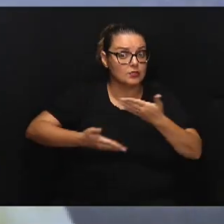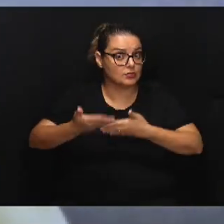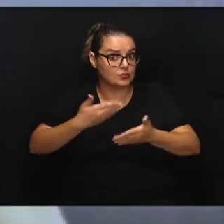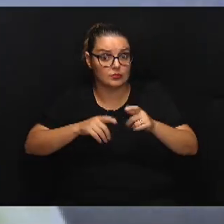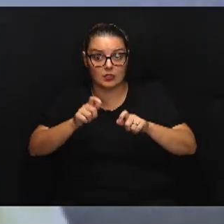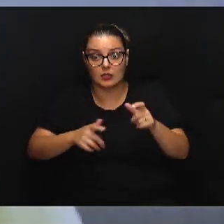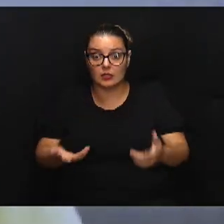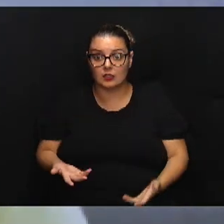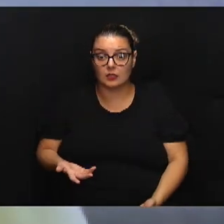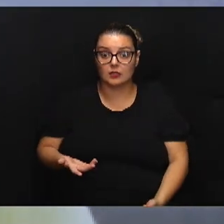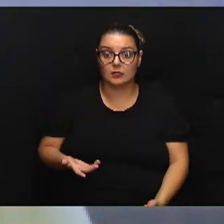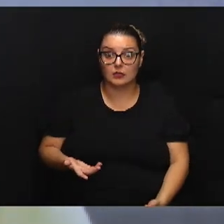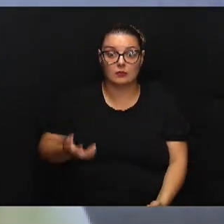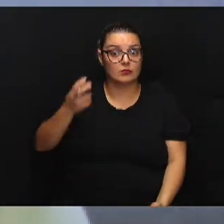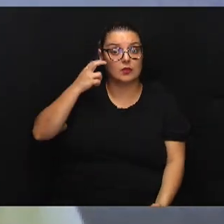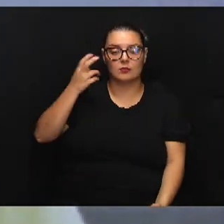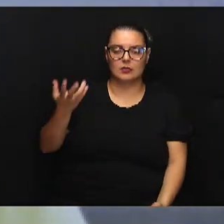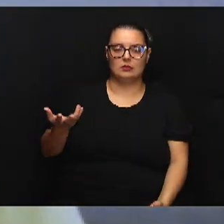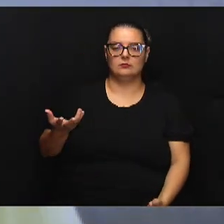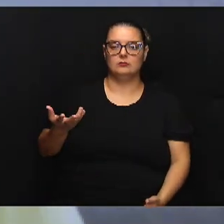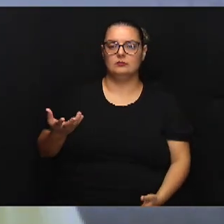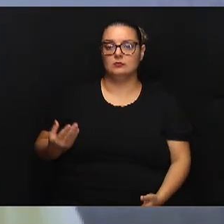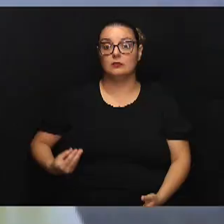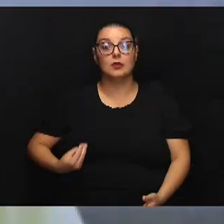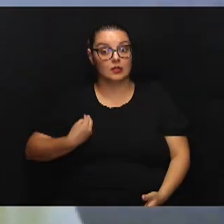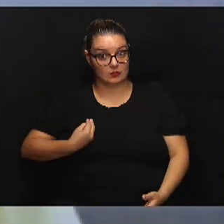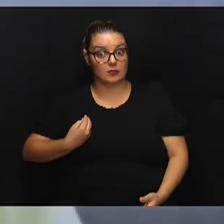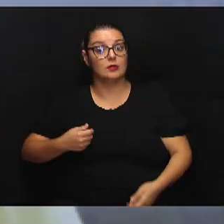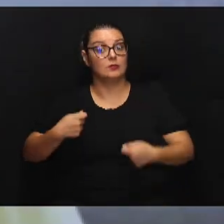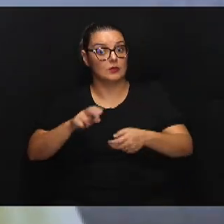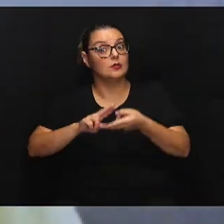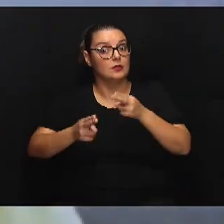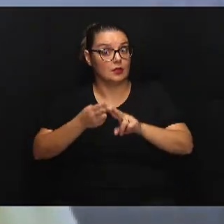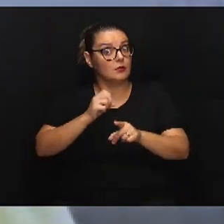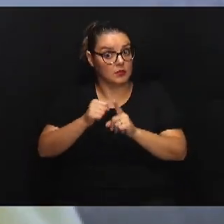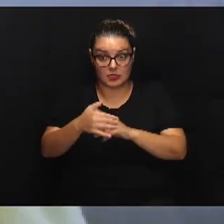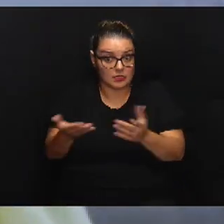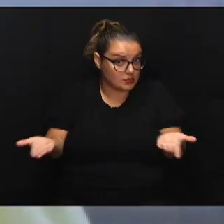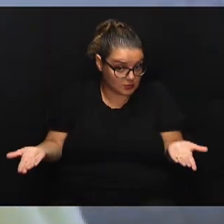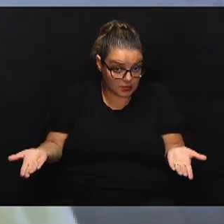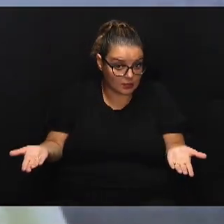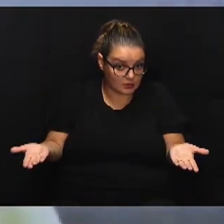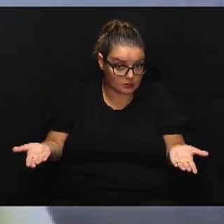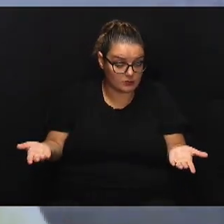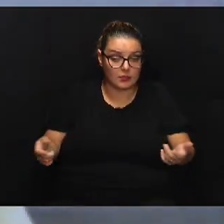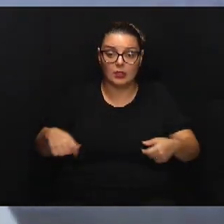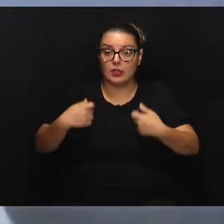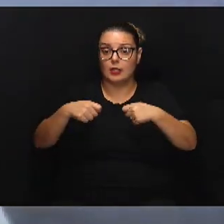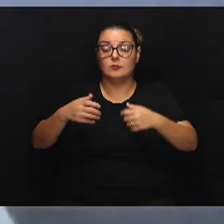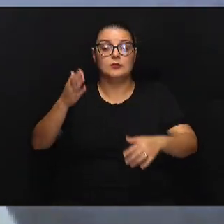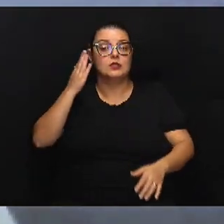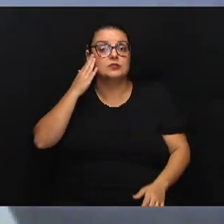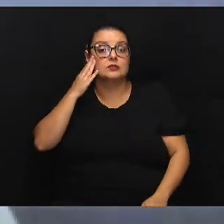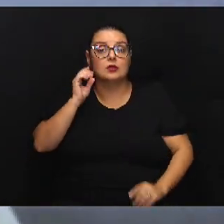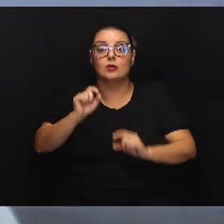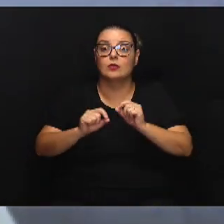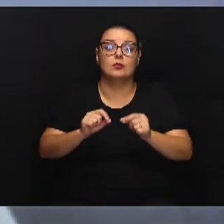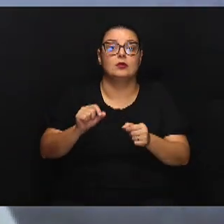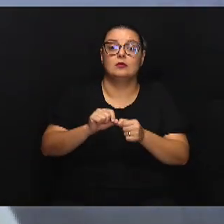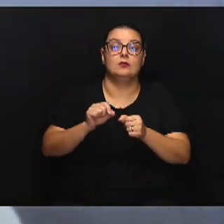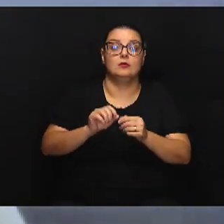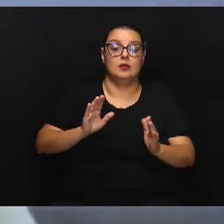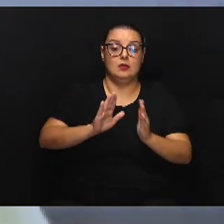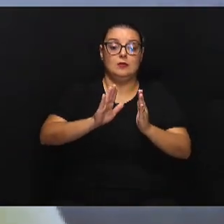pessoas, mas é inteligência. Mas na vida eu preciso de habilidades sociais. Eu preciso de saber o que fazer diante